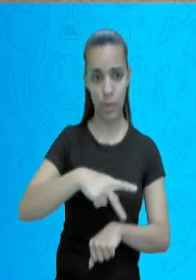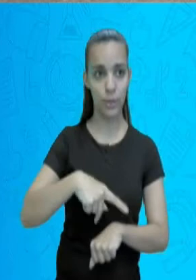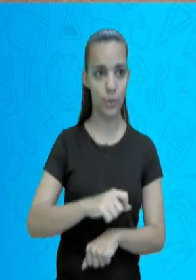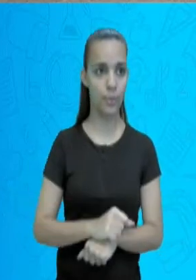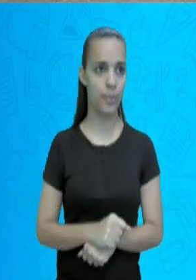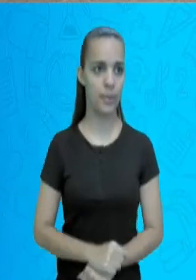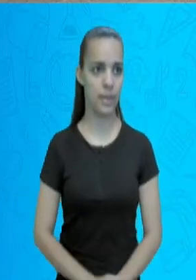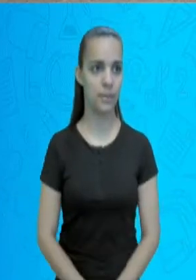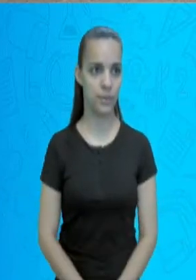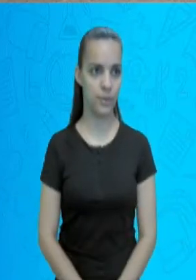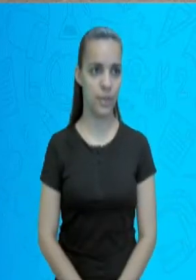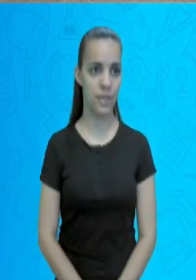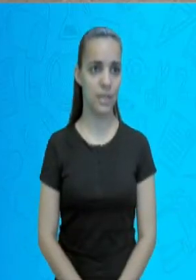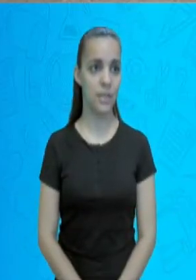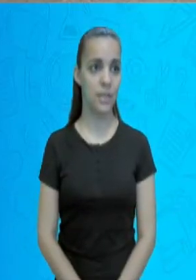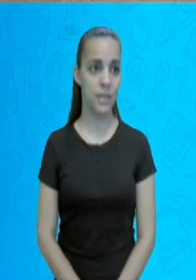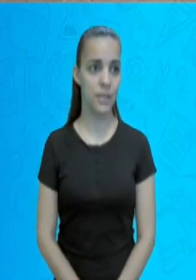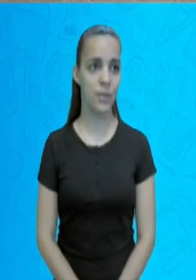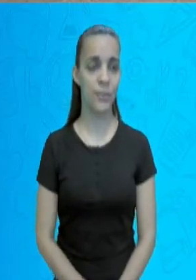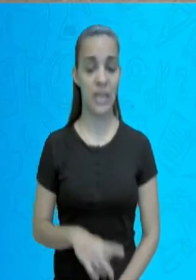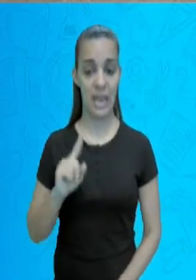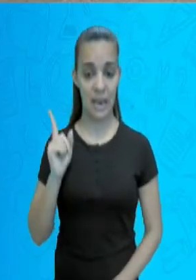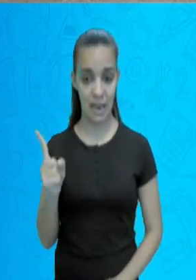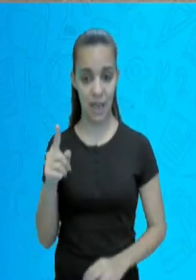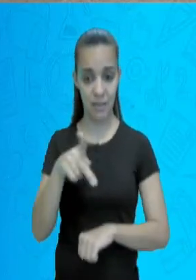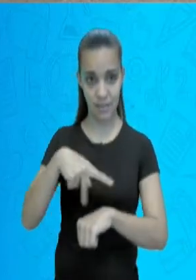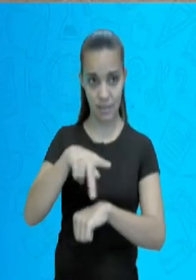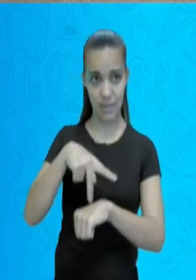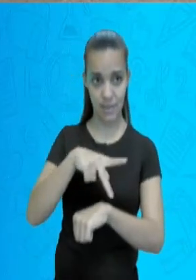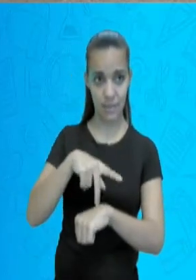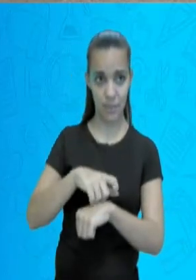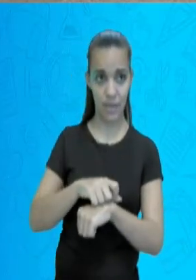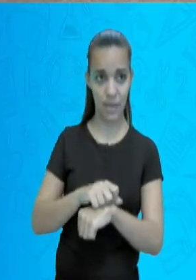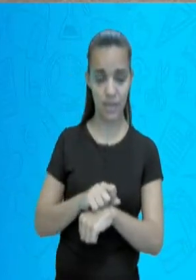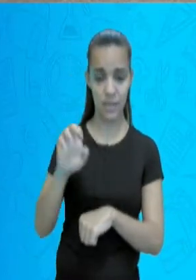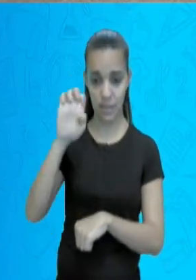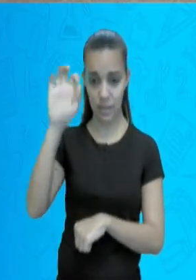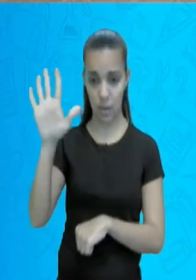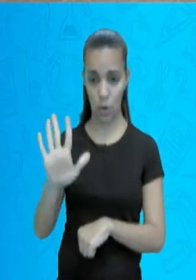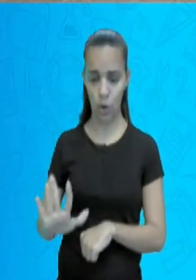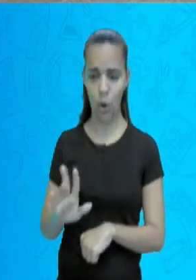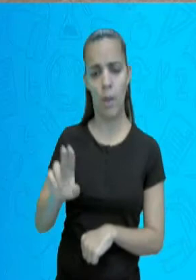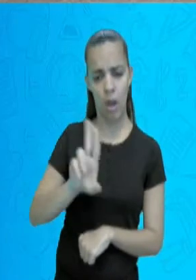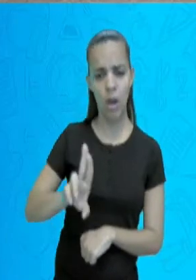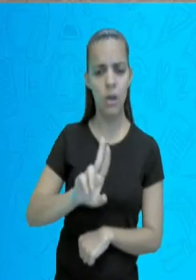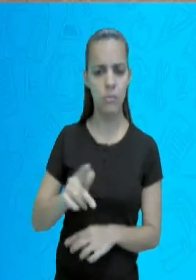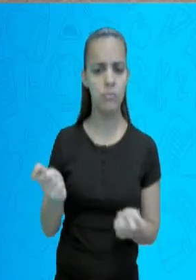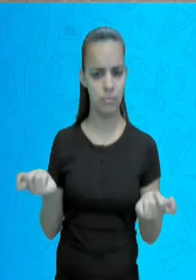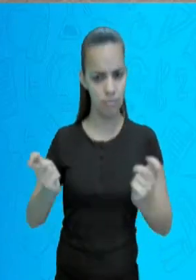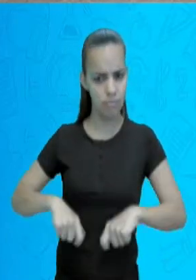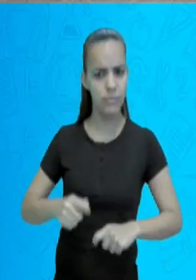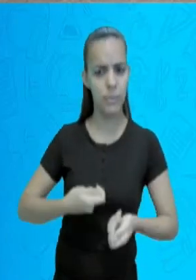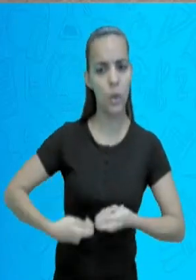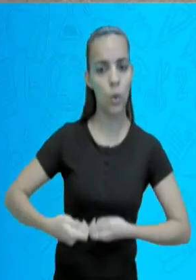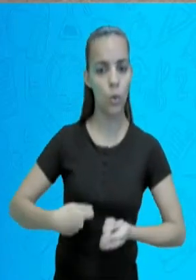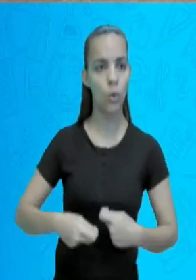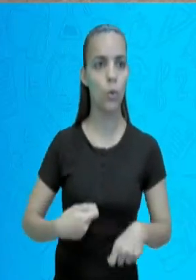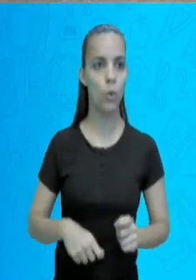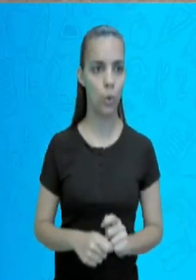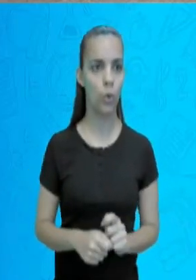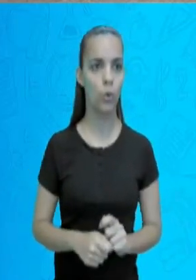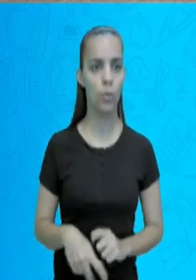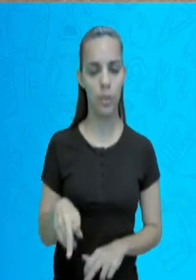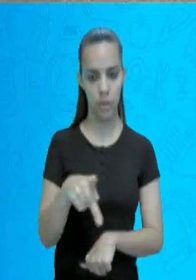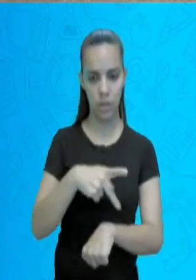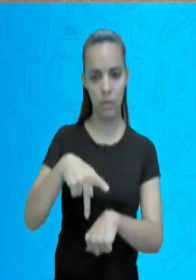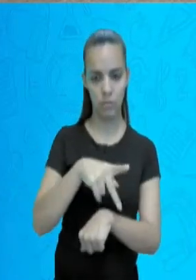são utilizados para o comércio, transporte da mercadoria, para o turismo, como eu disse